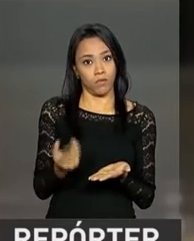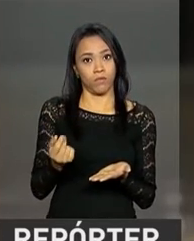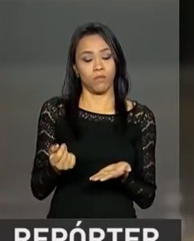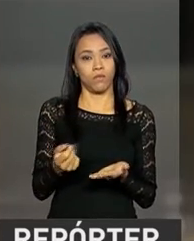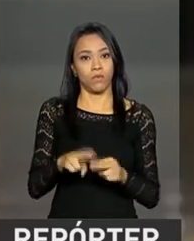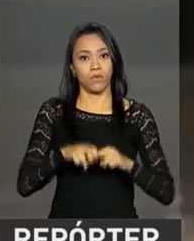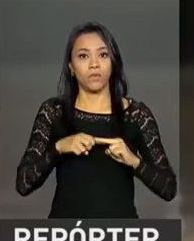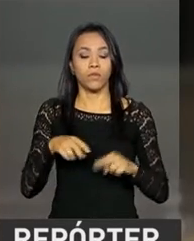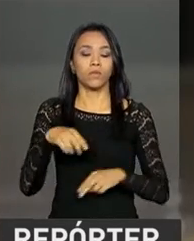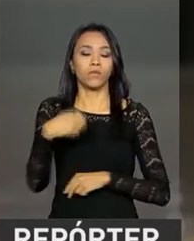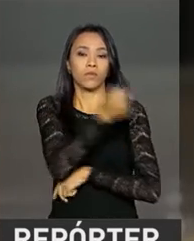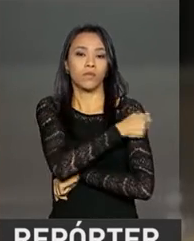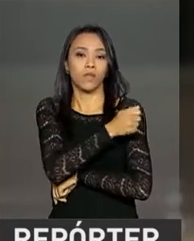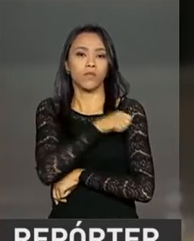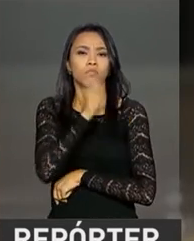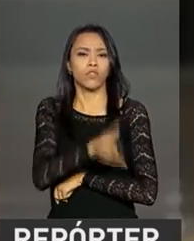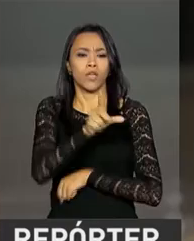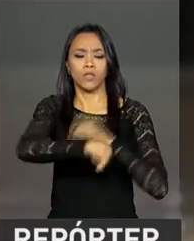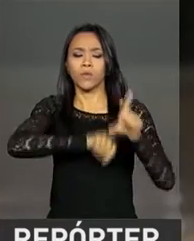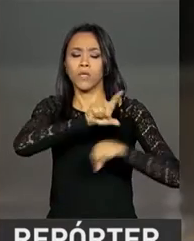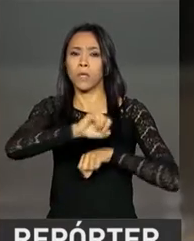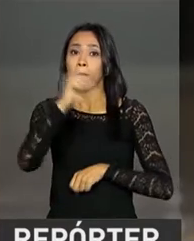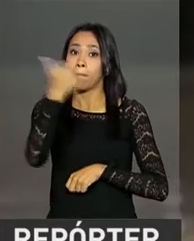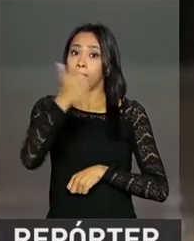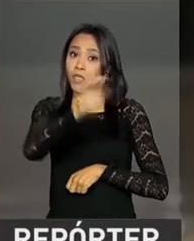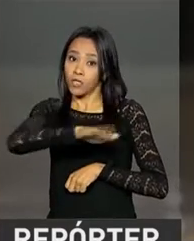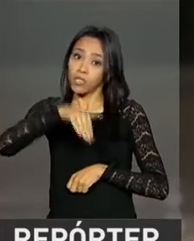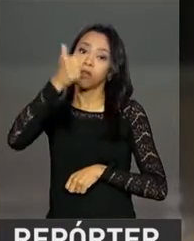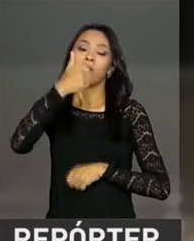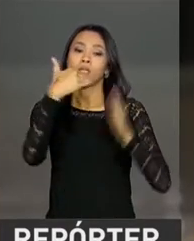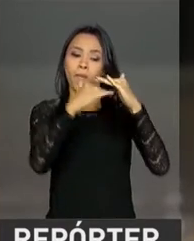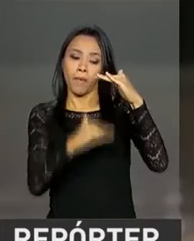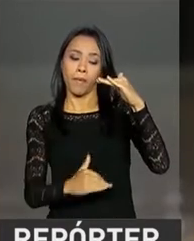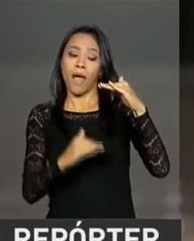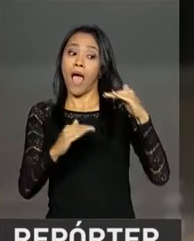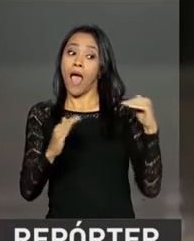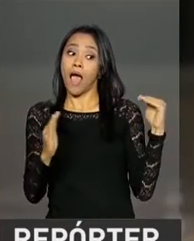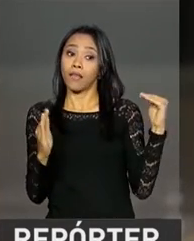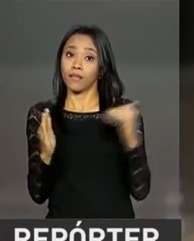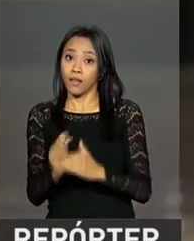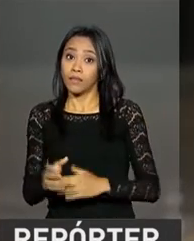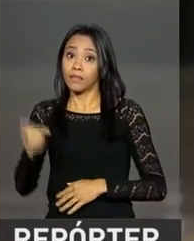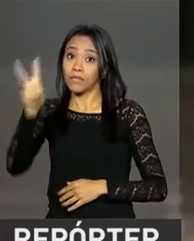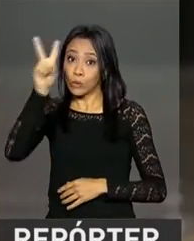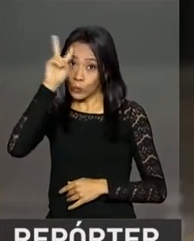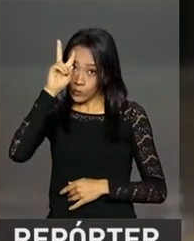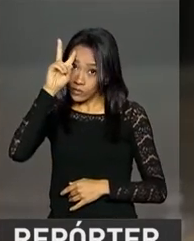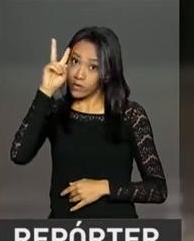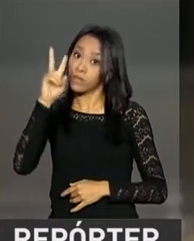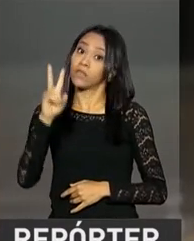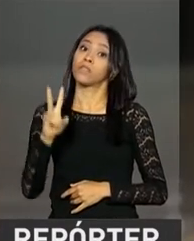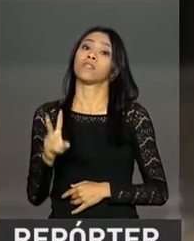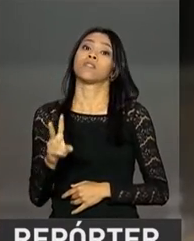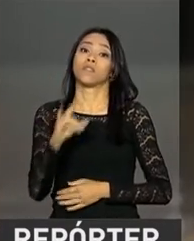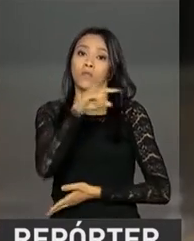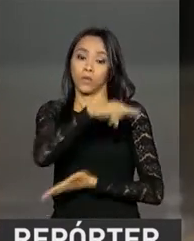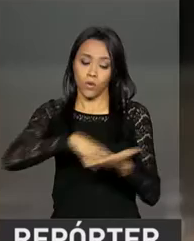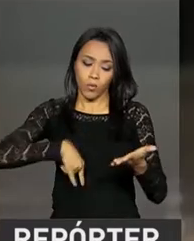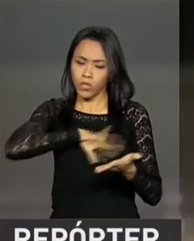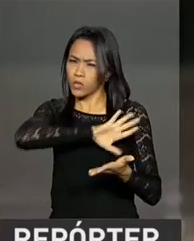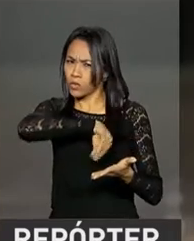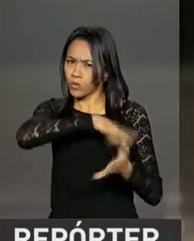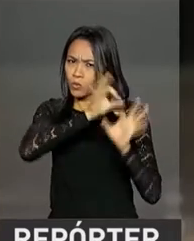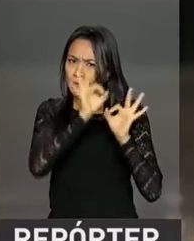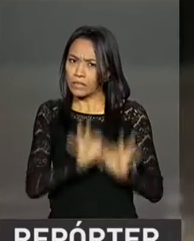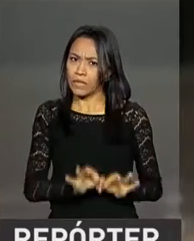candidatos que foram selecionados na primeira chamada do prouni eles têm até a próxima segunda feira irá apresentar em toda a documentação